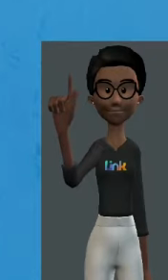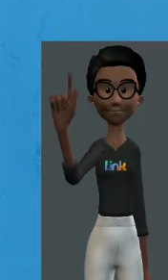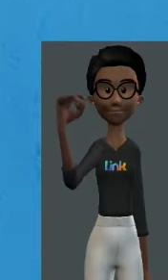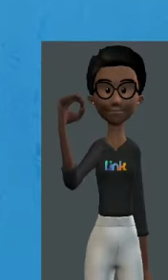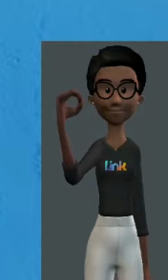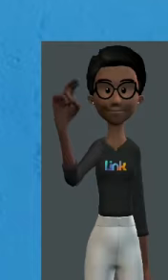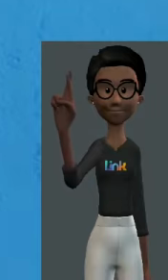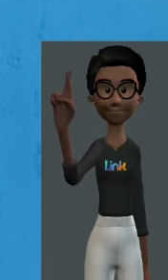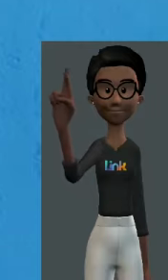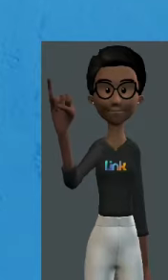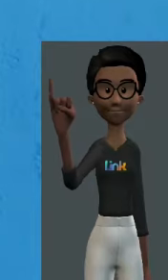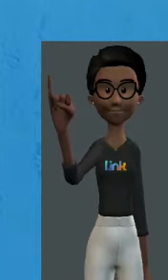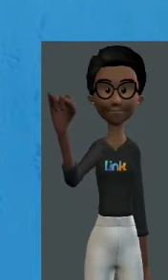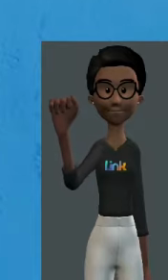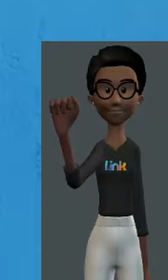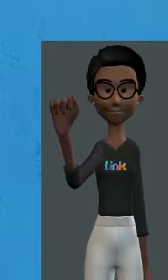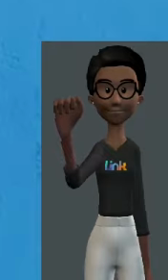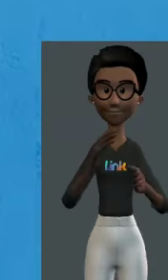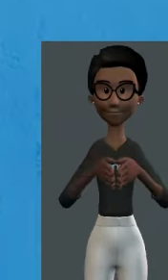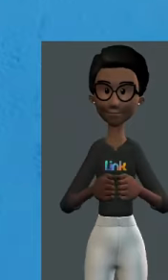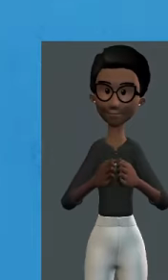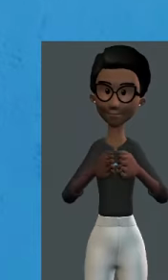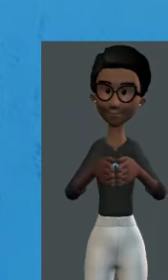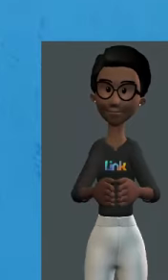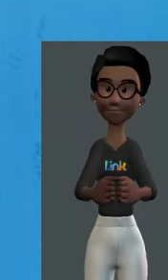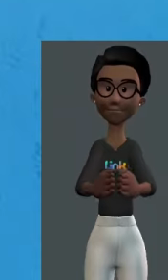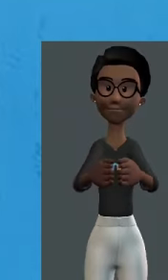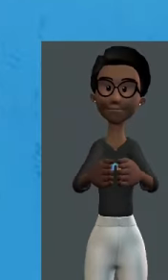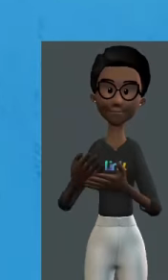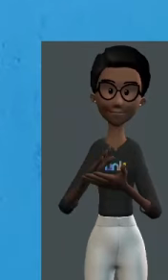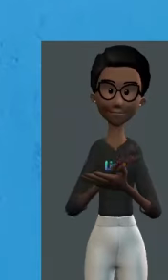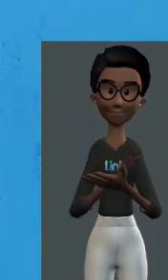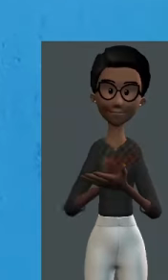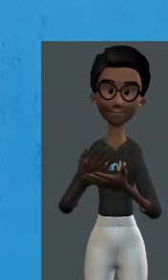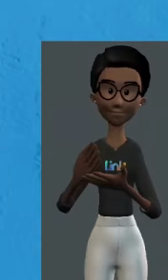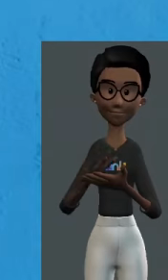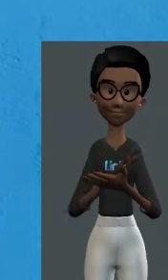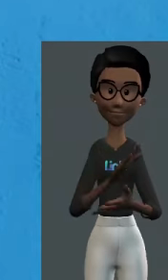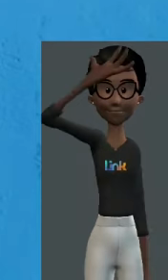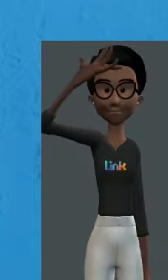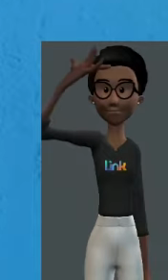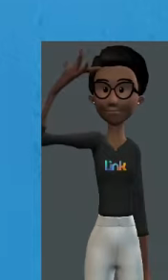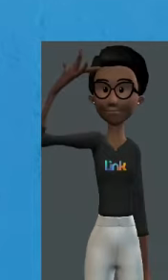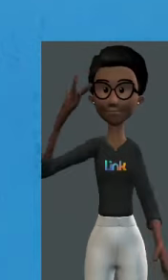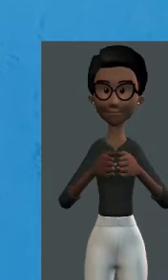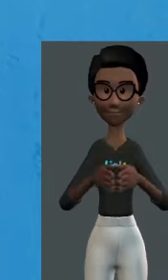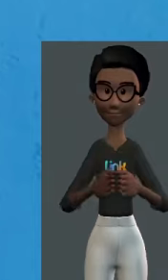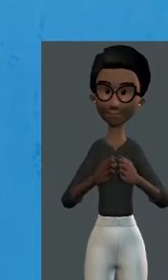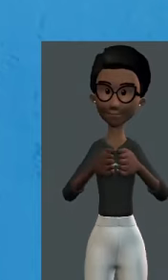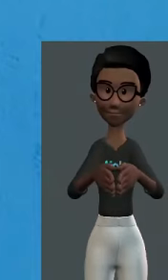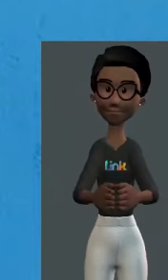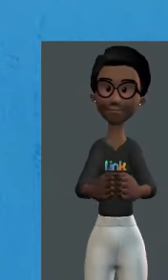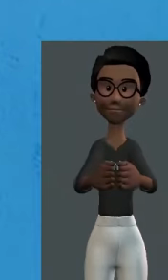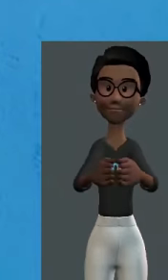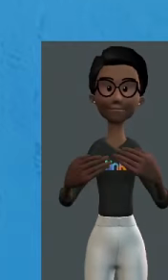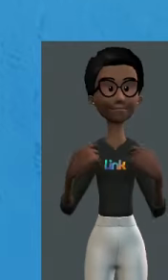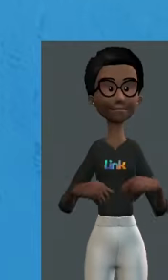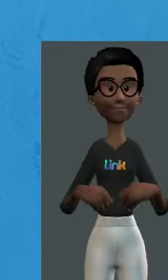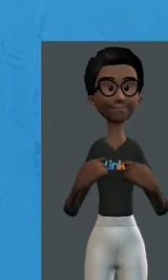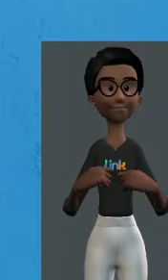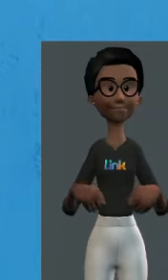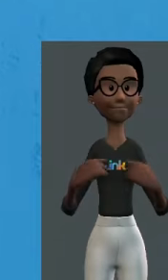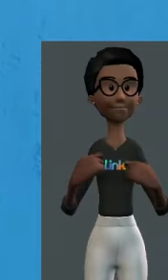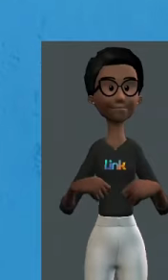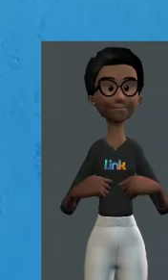em um sistema supostamente democrático. Ainda que a democracia que eles tivessem em Atenas seja muito diferente da que nós temos